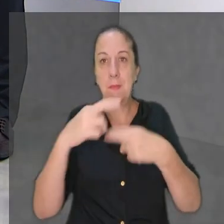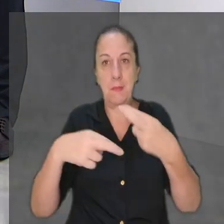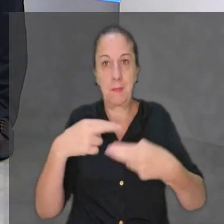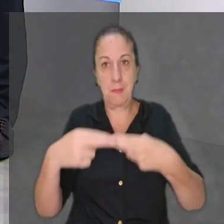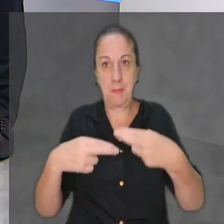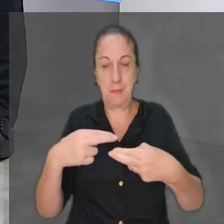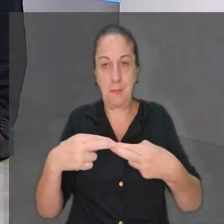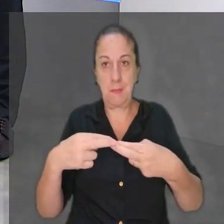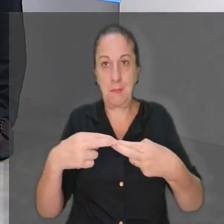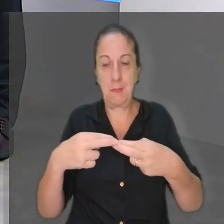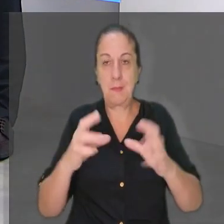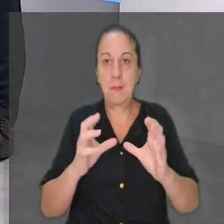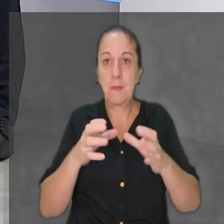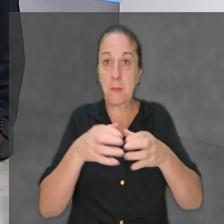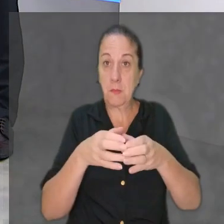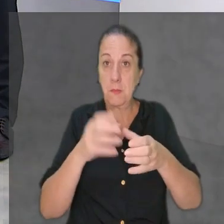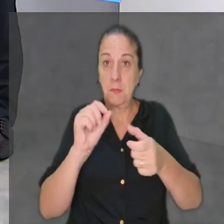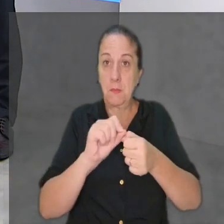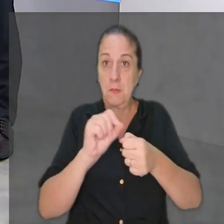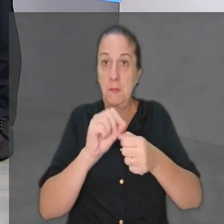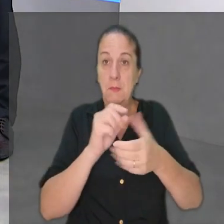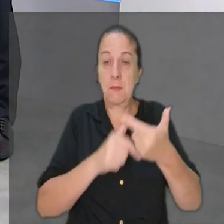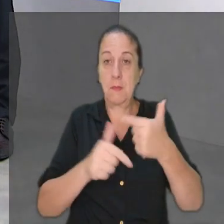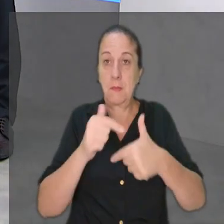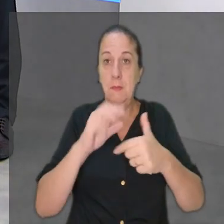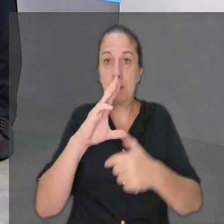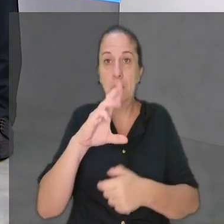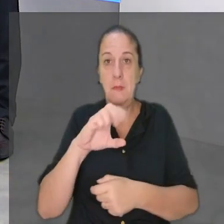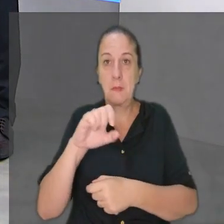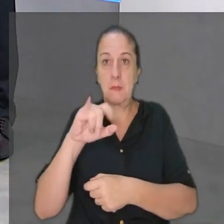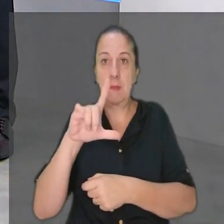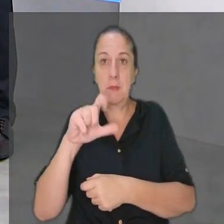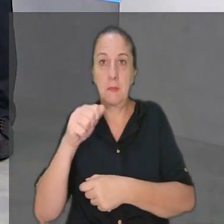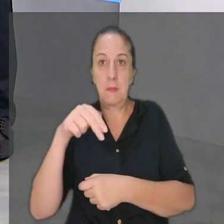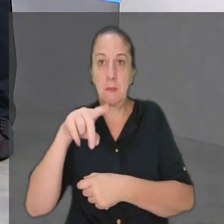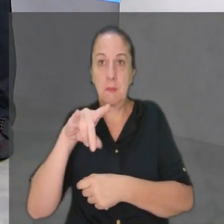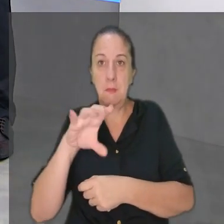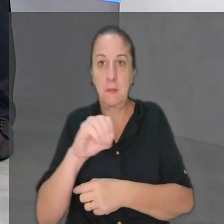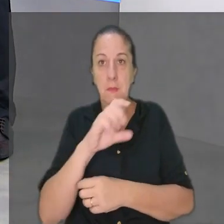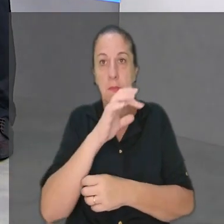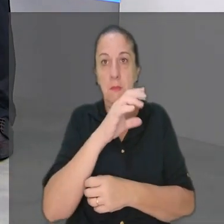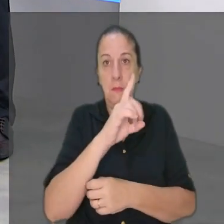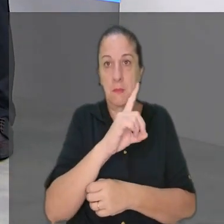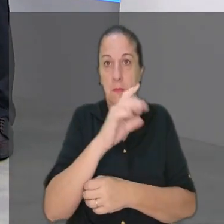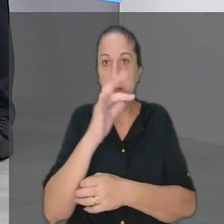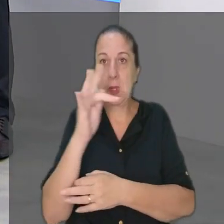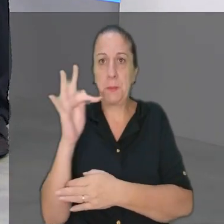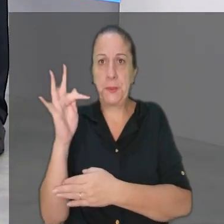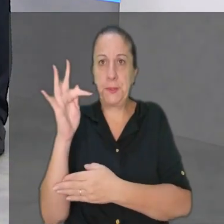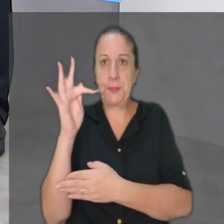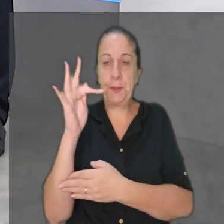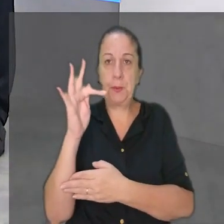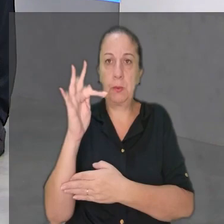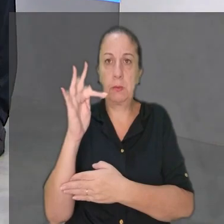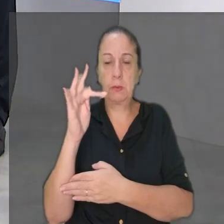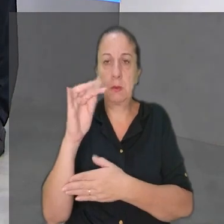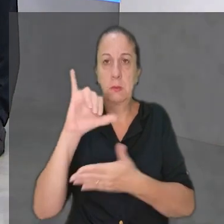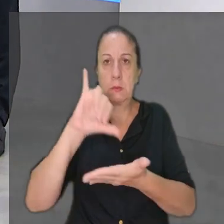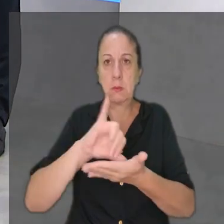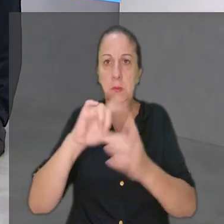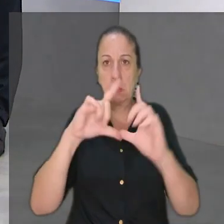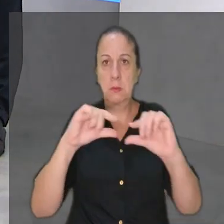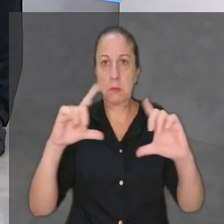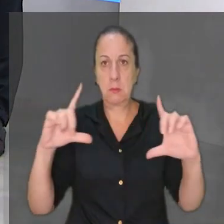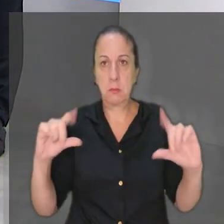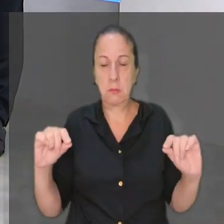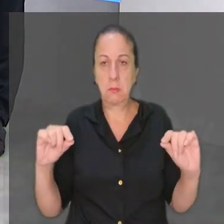de reciclagem. O grupo atua em Ceilândia, região administrativa do Distrito Federal que fica a 30 quilômetros do centro de